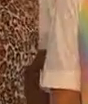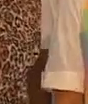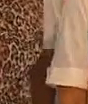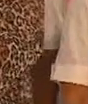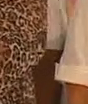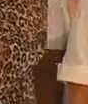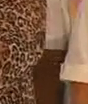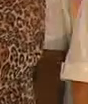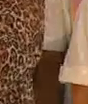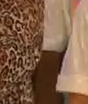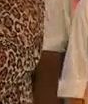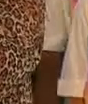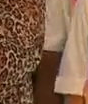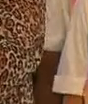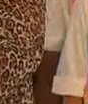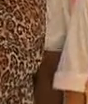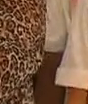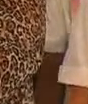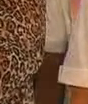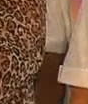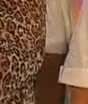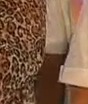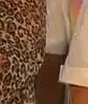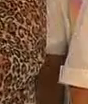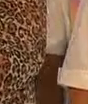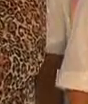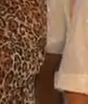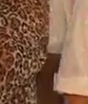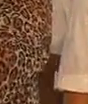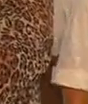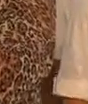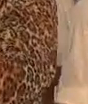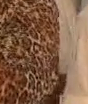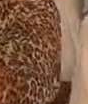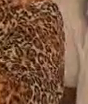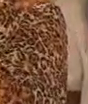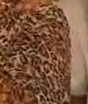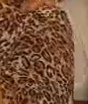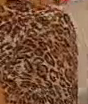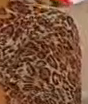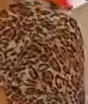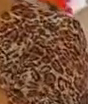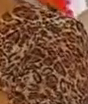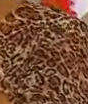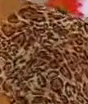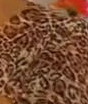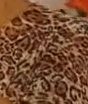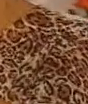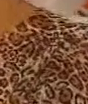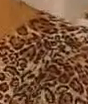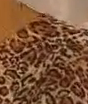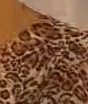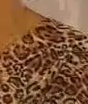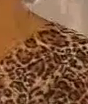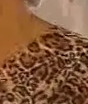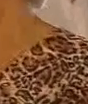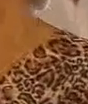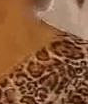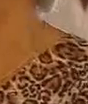idoso tem o seu valor gremos todo sem